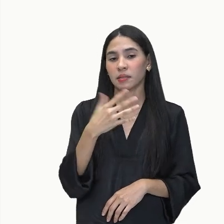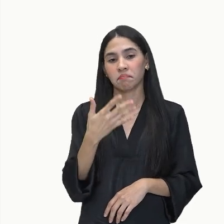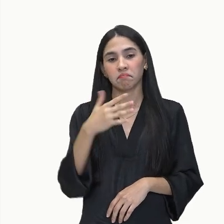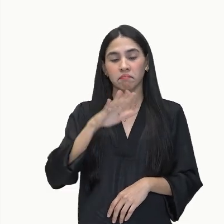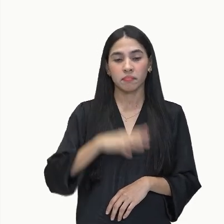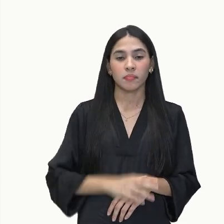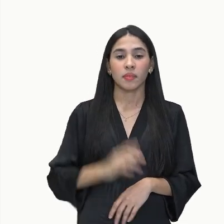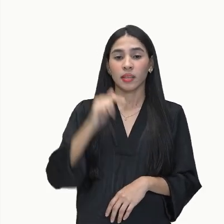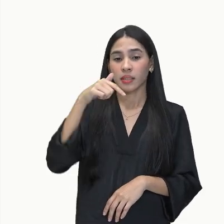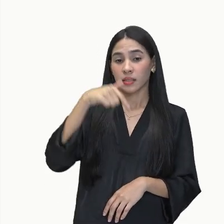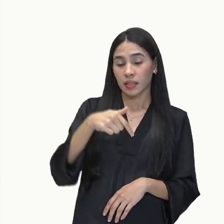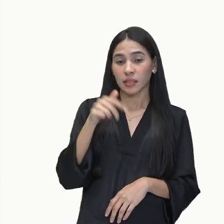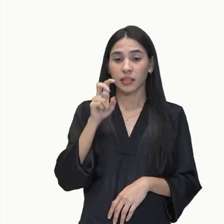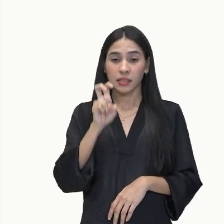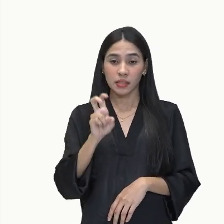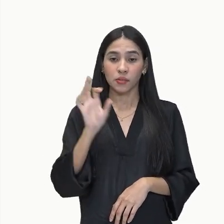de